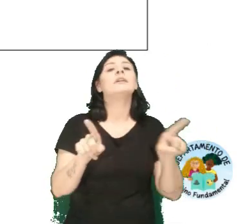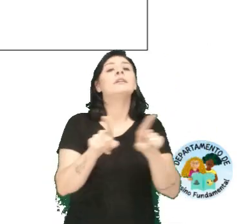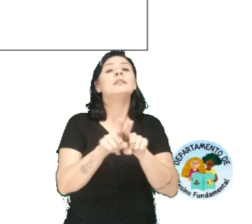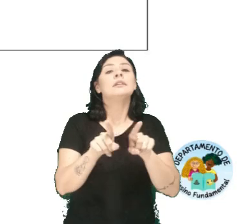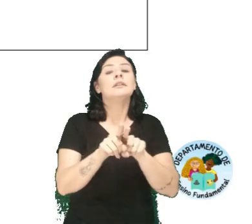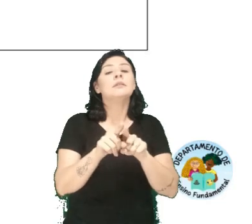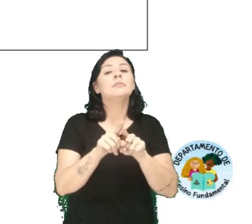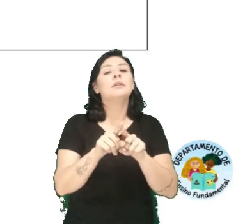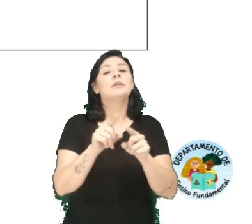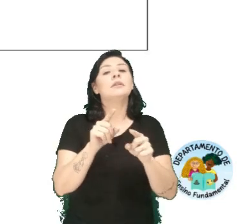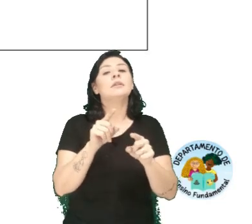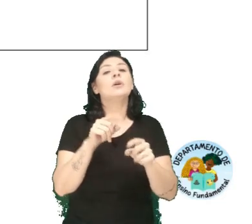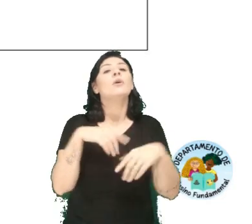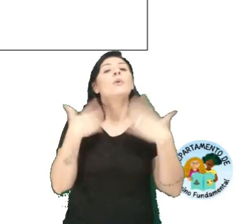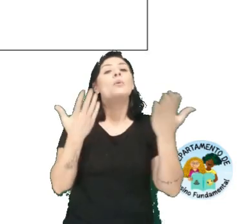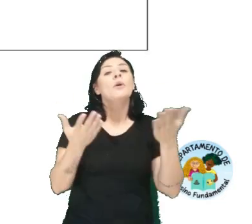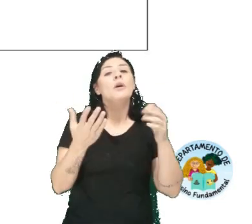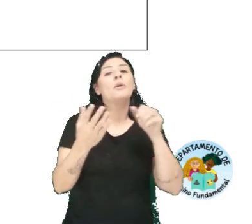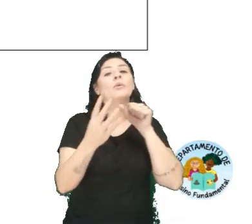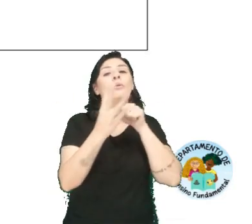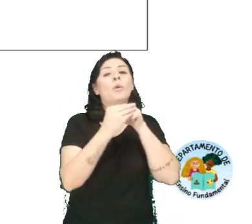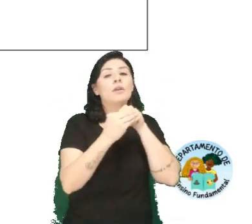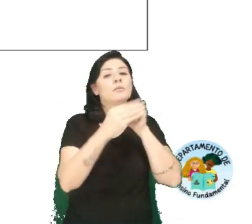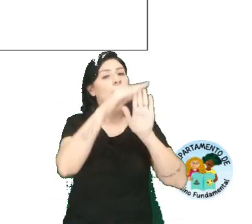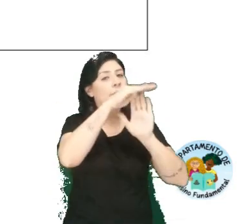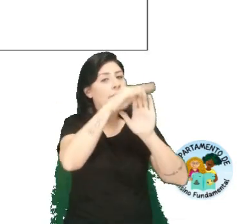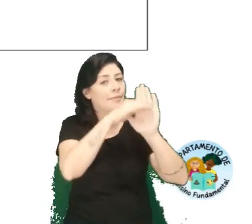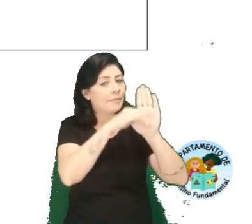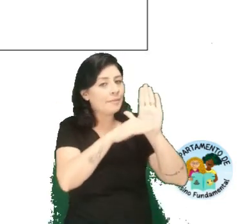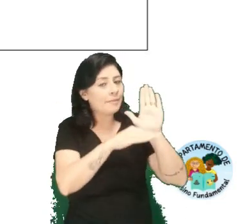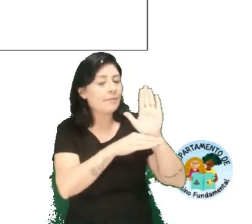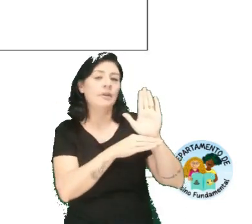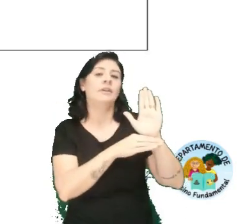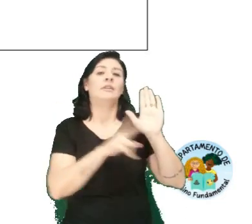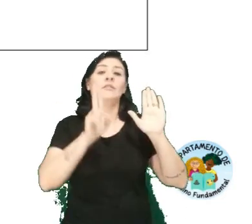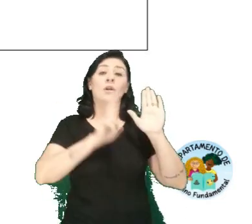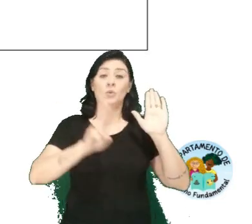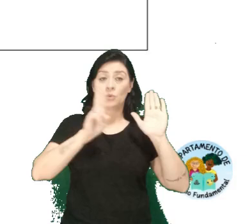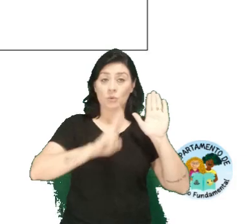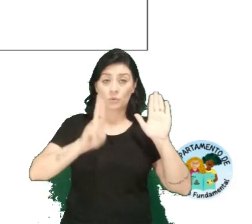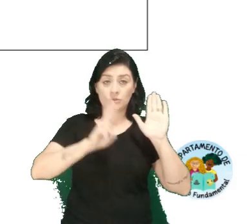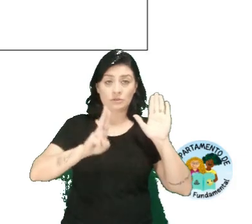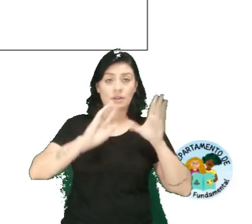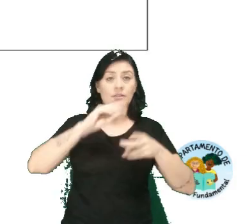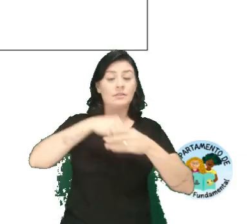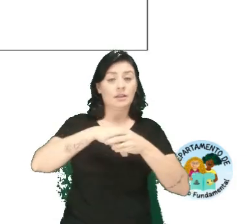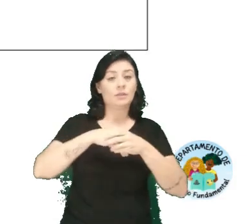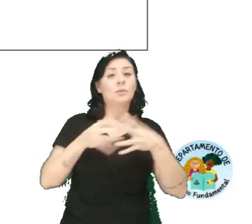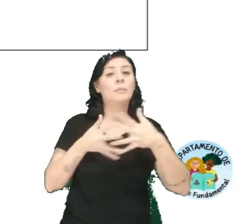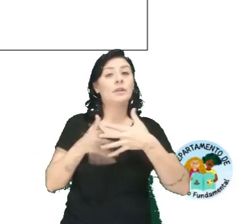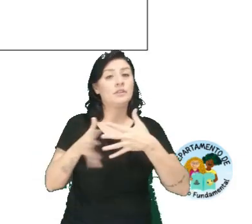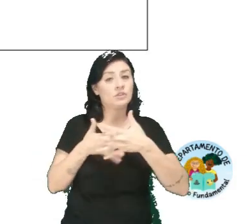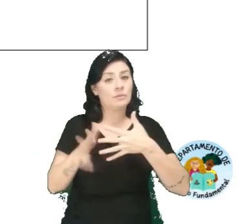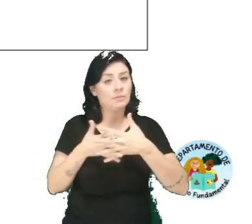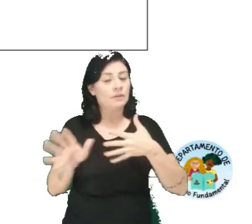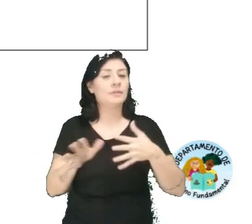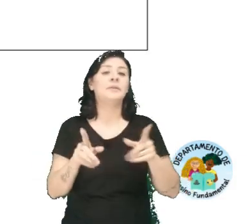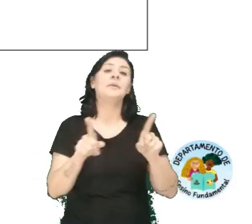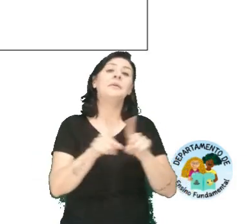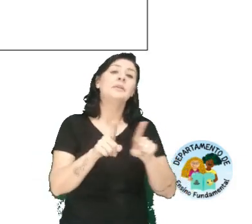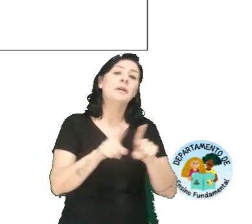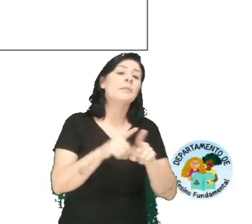vai descrever aqui os objetos de conhecimento que você vai englobar aqui no seu planejamento, ou saberes e